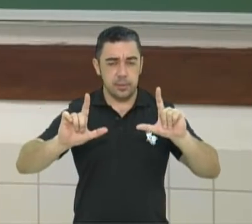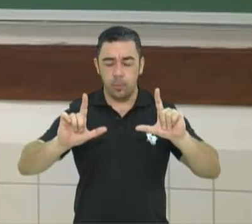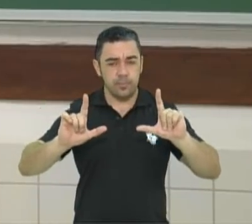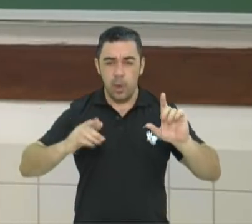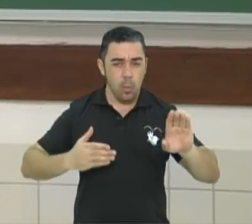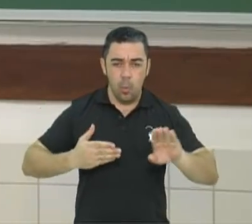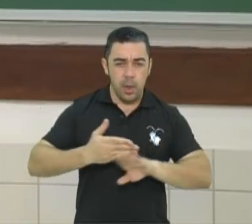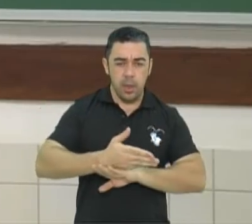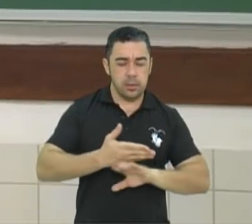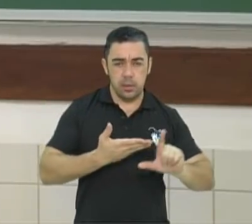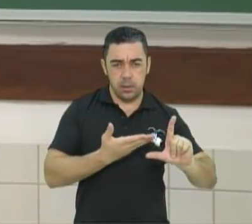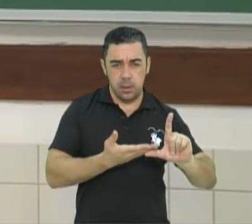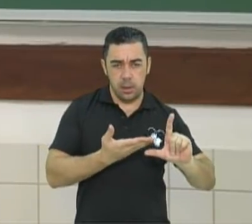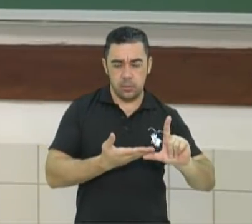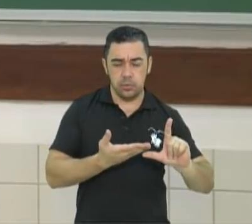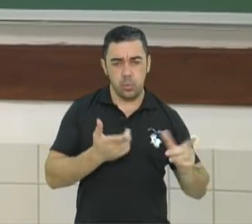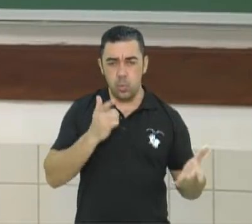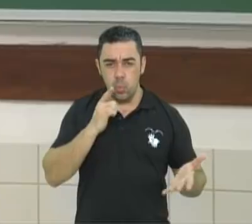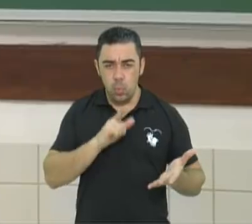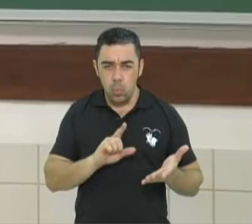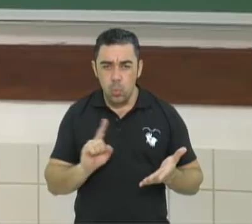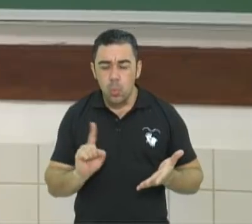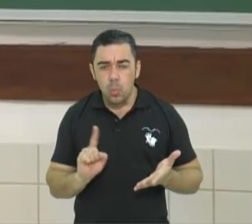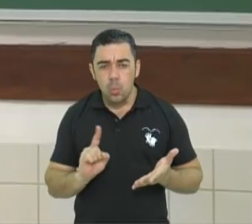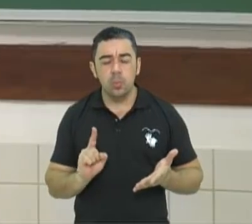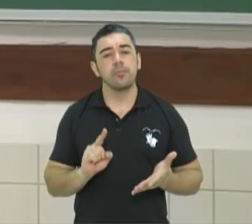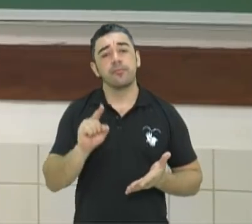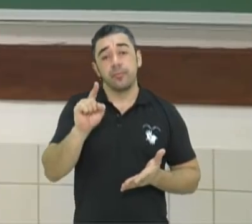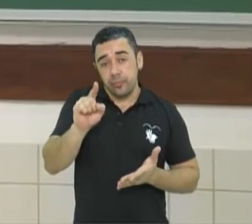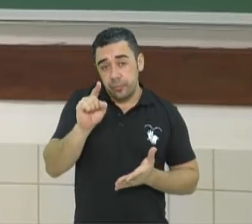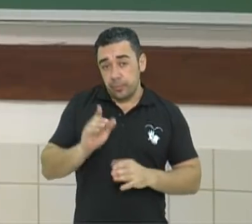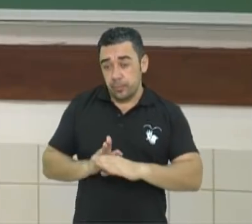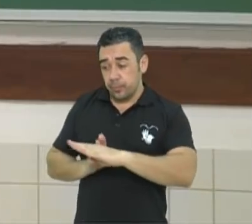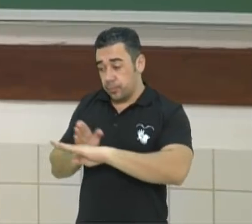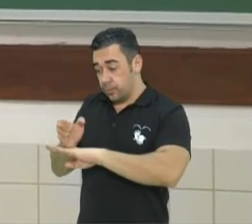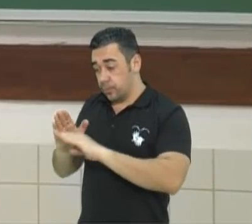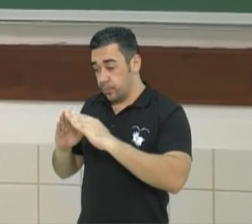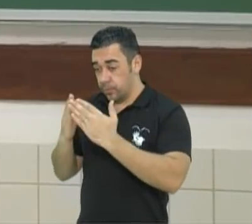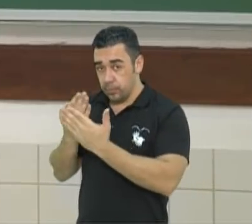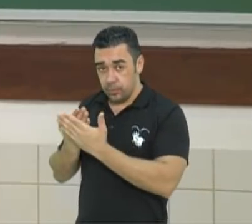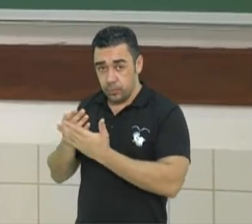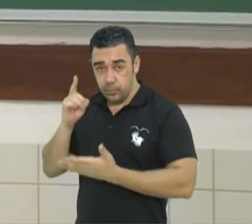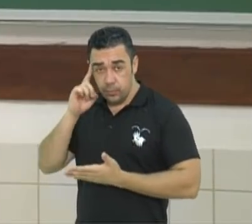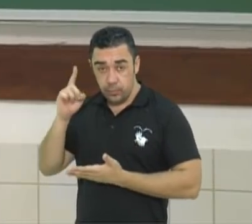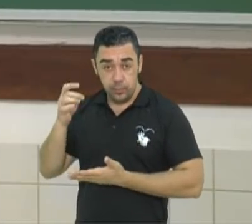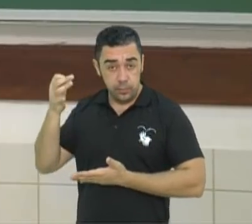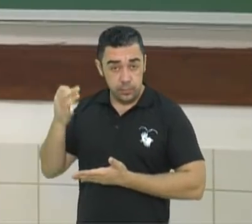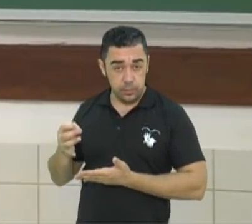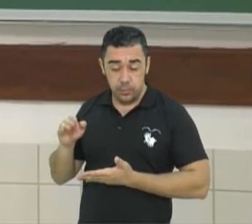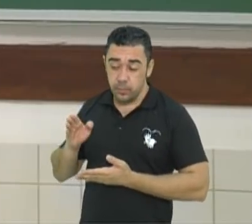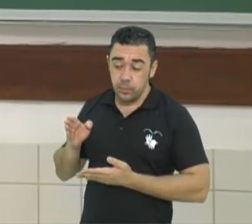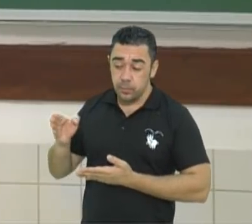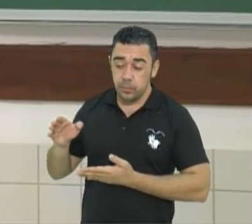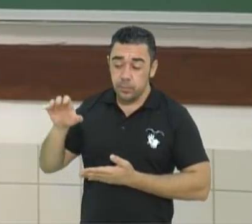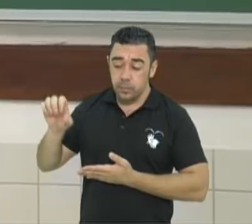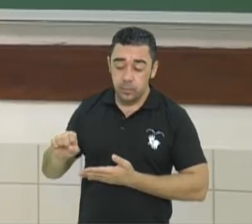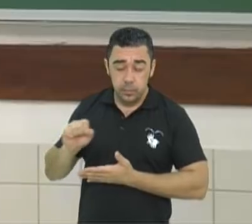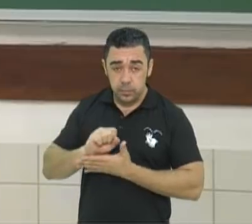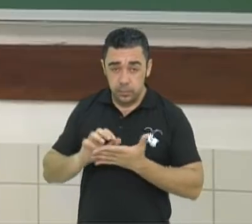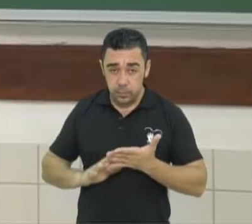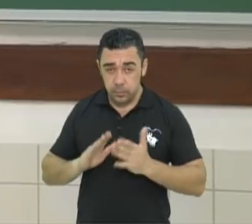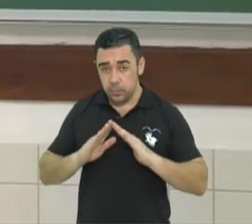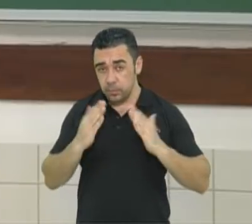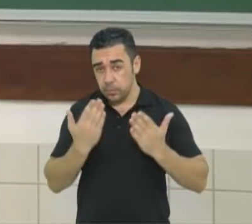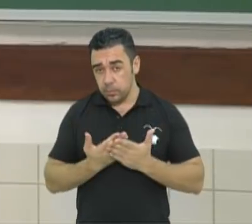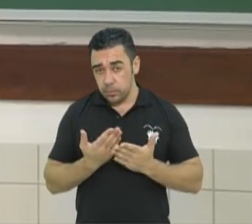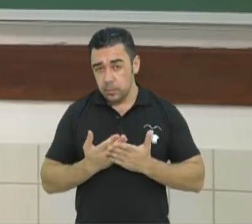tem acesso à internet, não tem acesso ao Classroom, então, observe o dia correto para retirar as atividades no seu